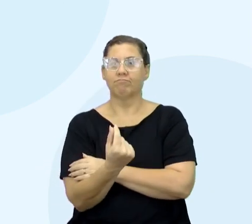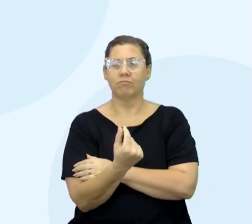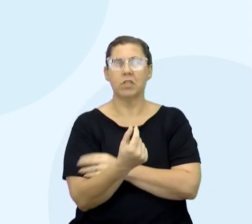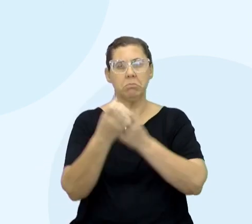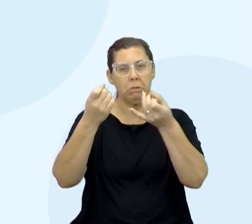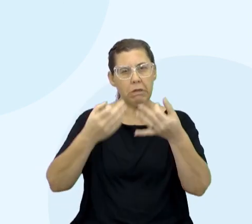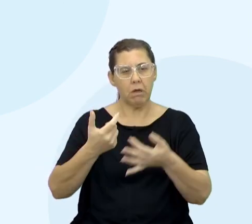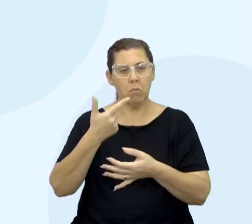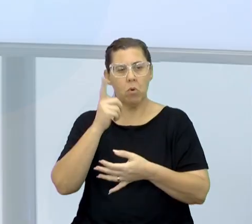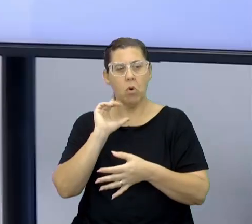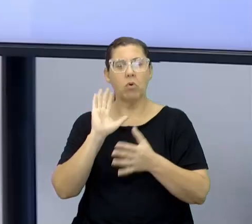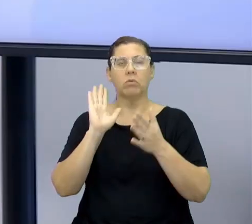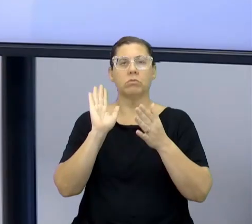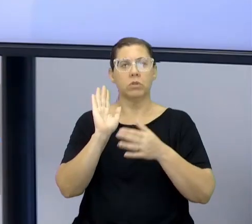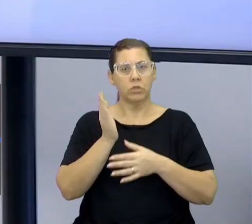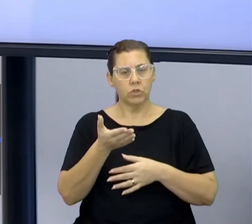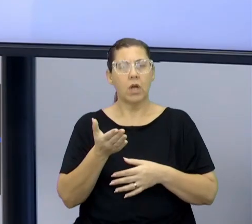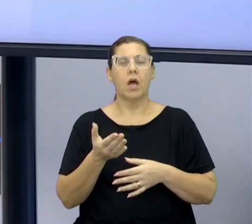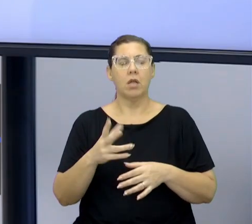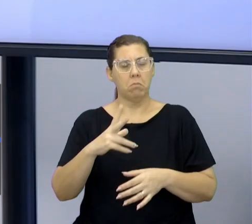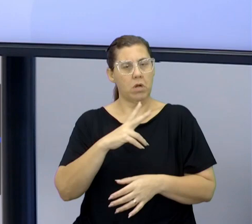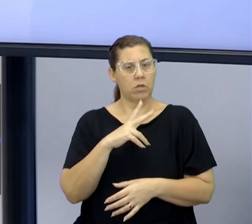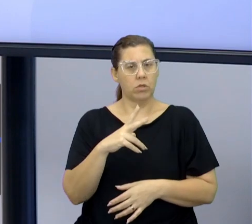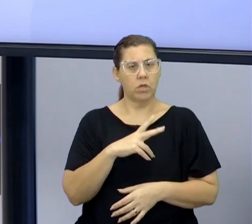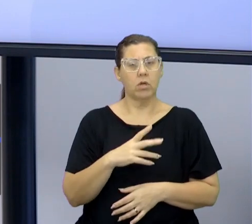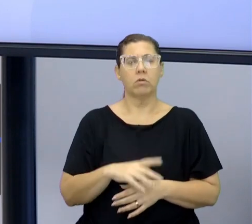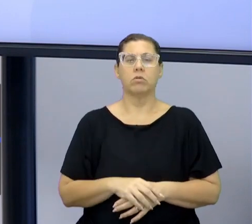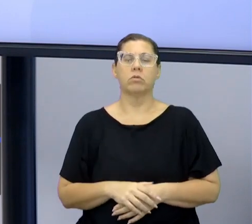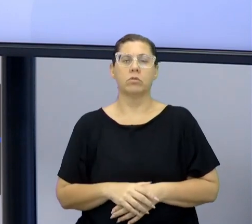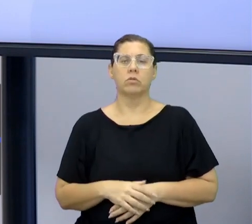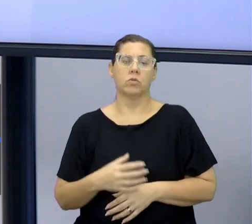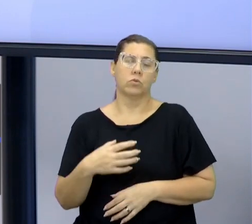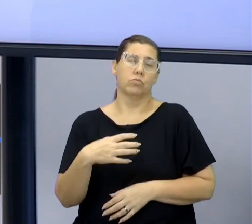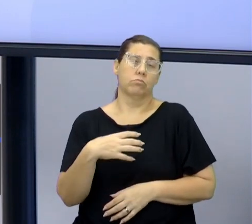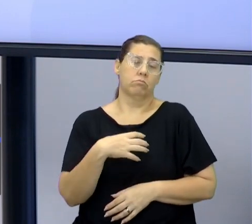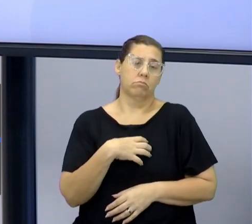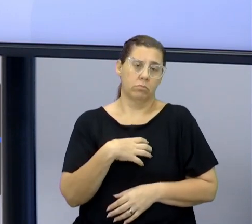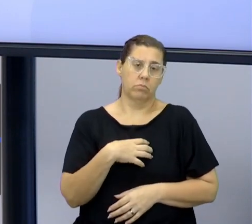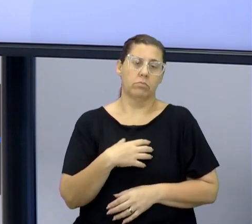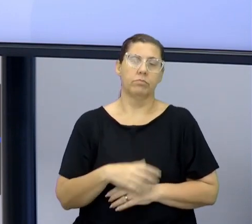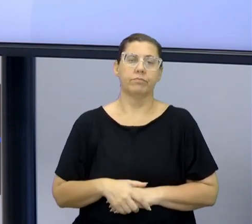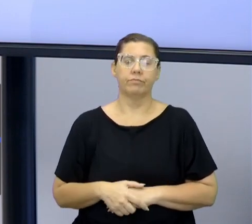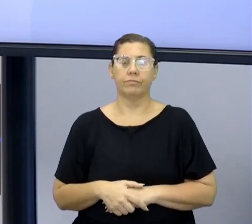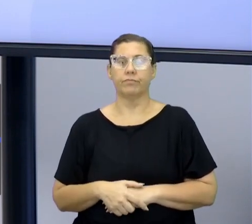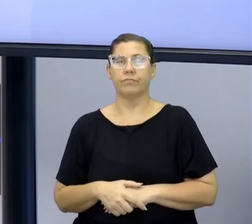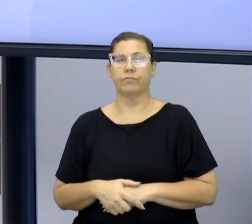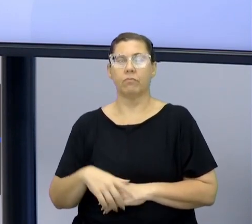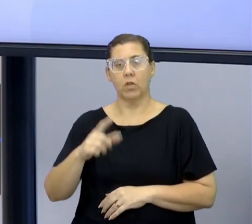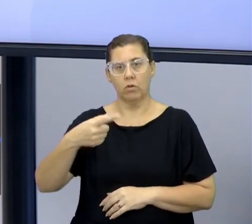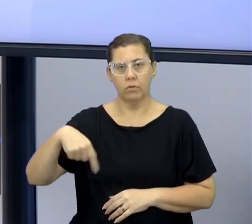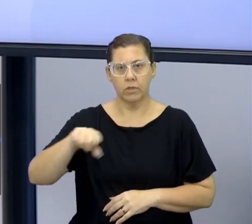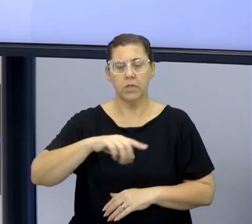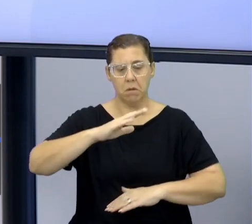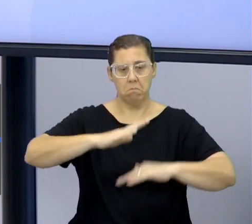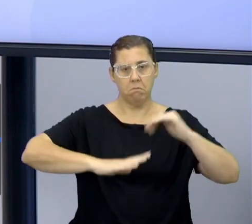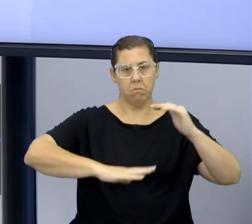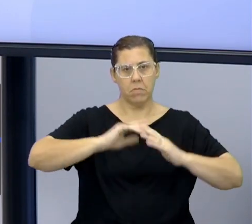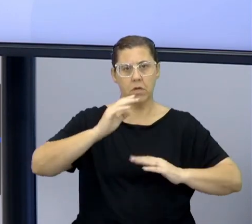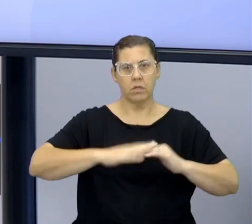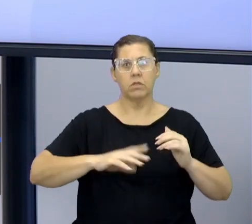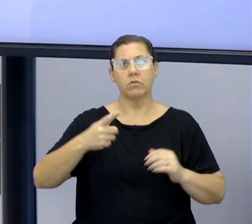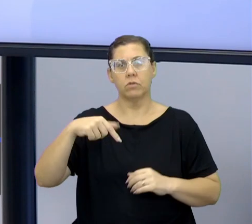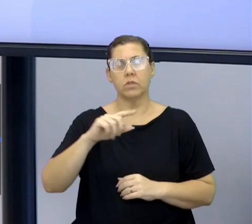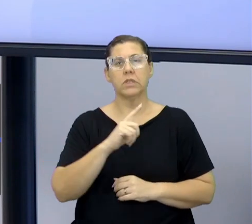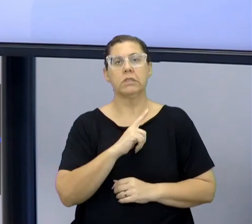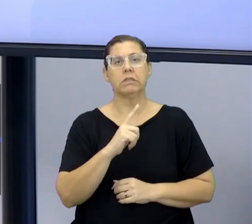ontem, né? Do investimento pessoal, que é o intelectual, né? O investimento intelectual aí de vocês, as habilidades que vocês